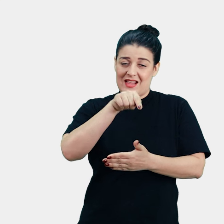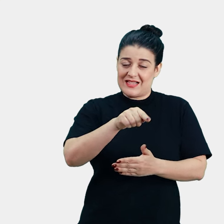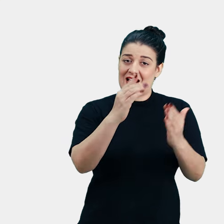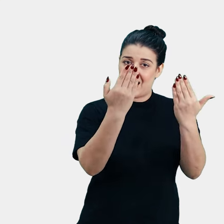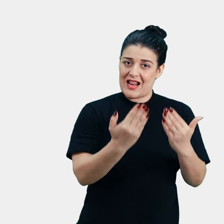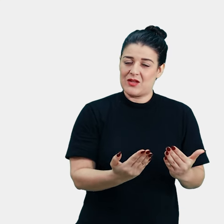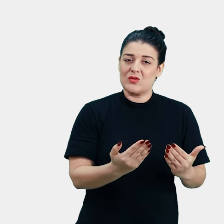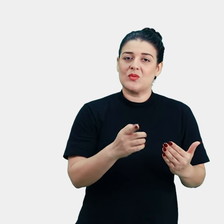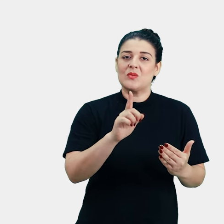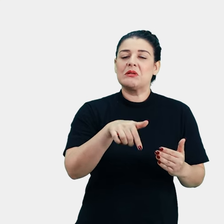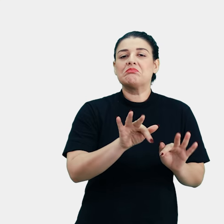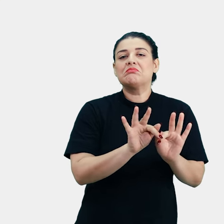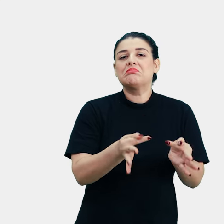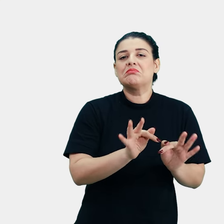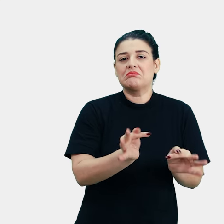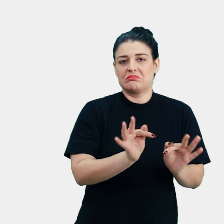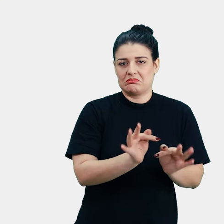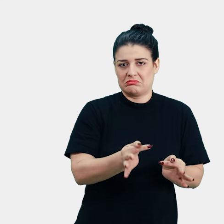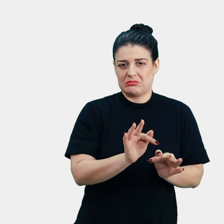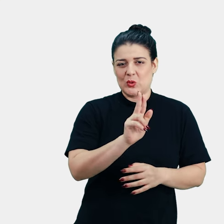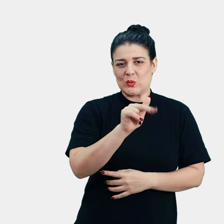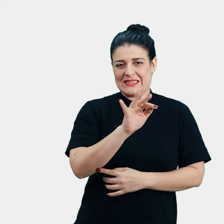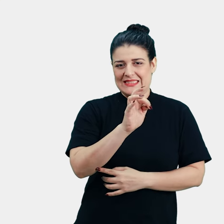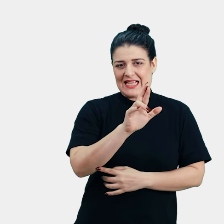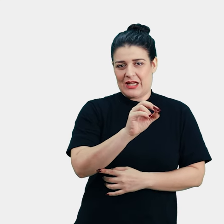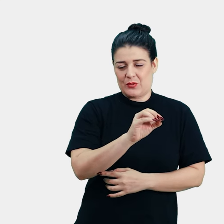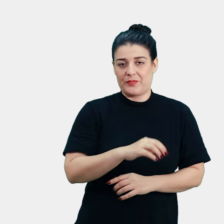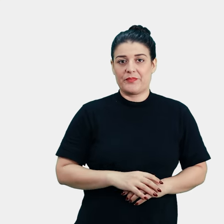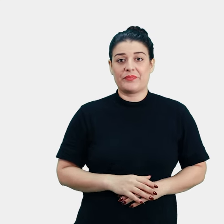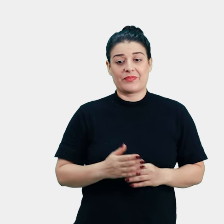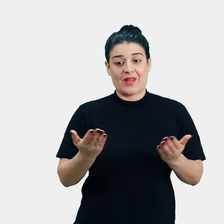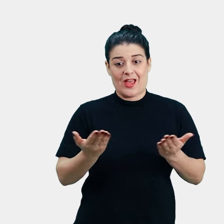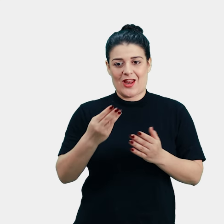analisador de resolução unitária. Agora,